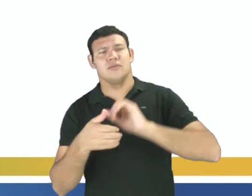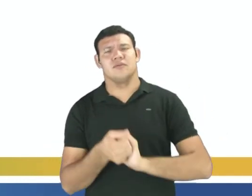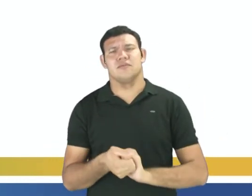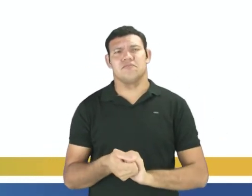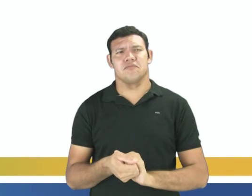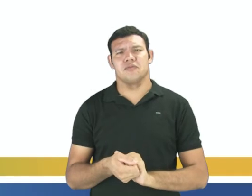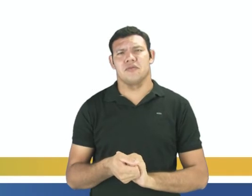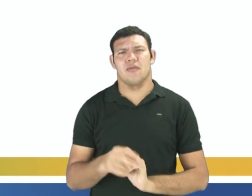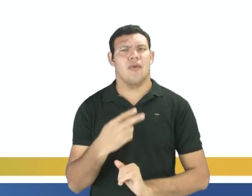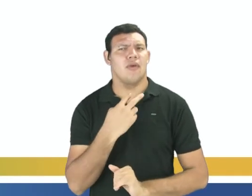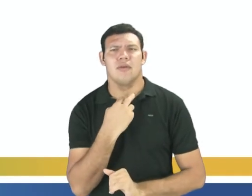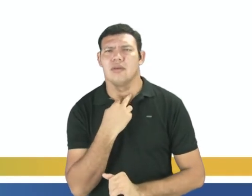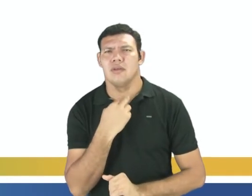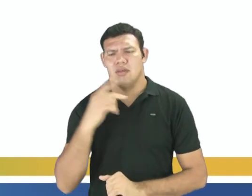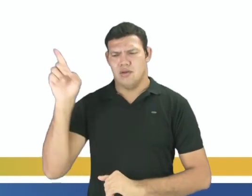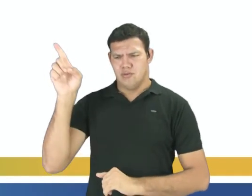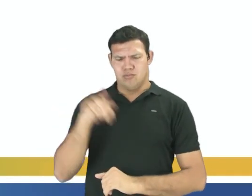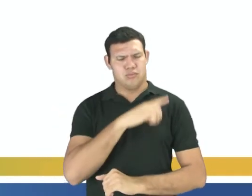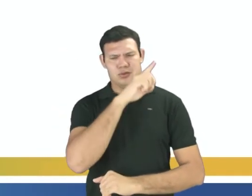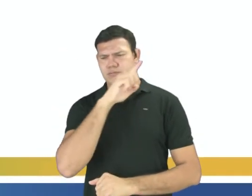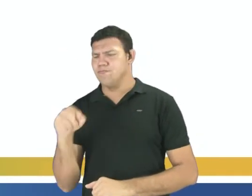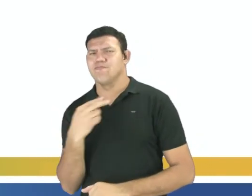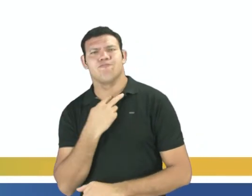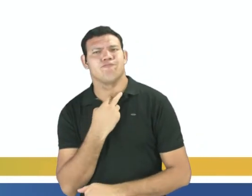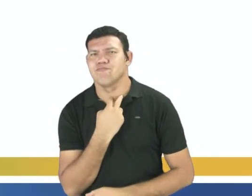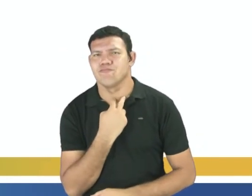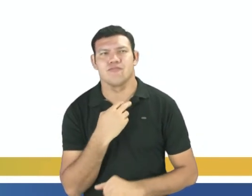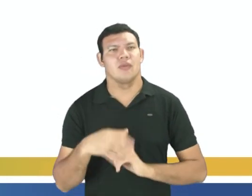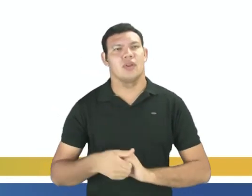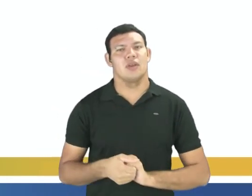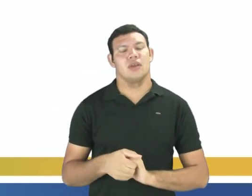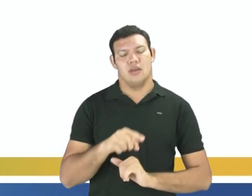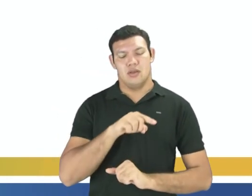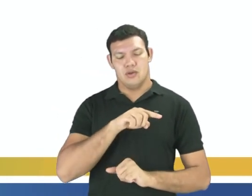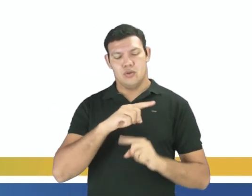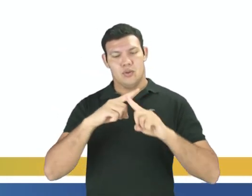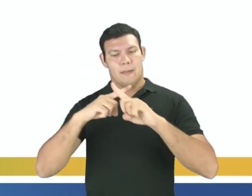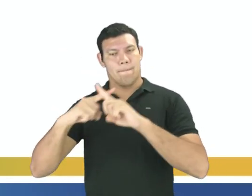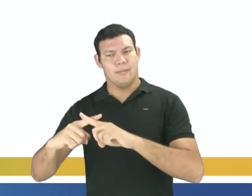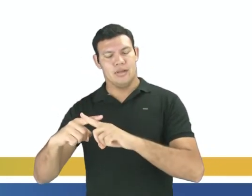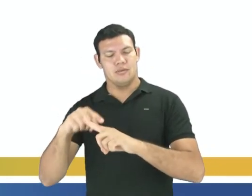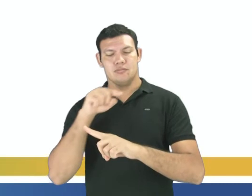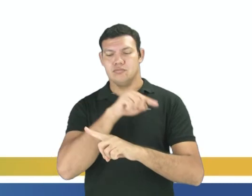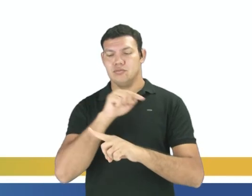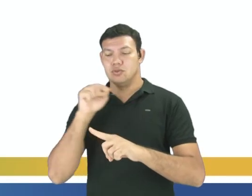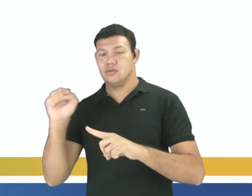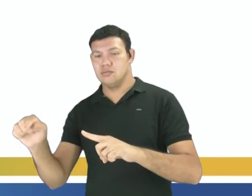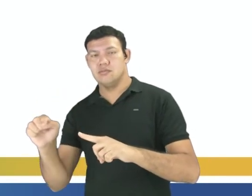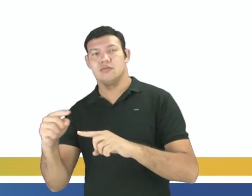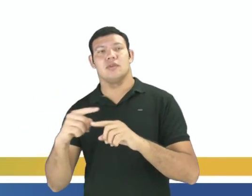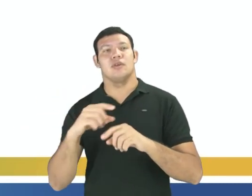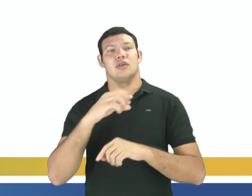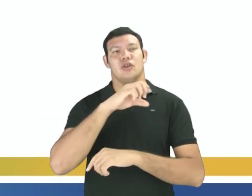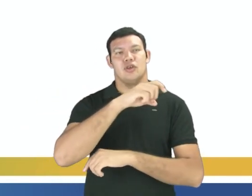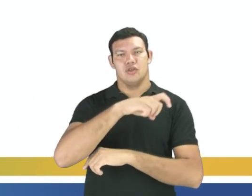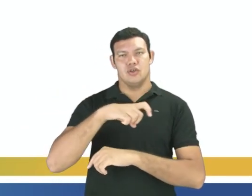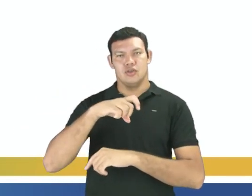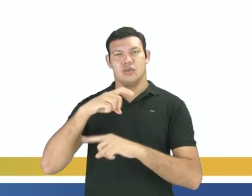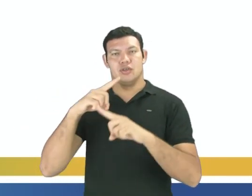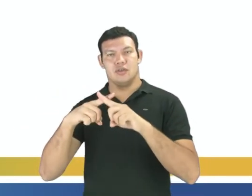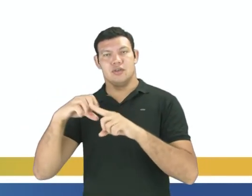não pode fazer os meios pelos extremos. Você multiplica o de baixo pelo de baixo, 9 vezes x, 9x, e